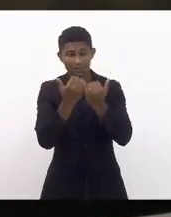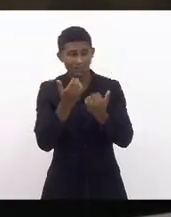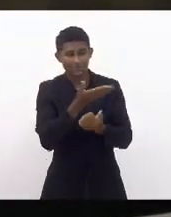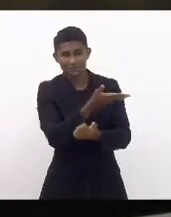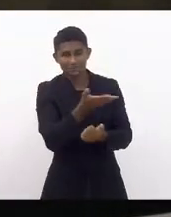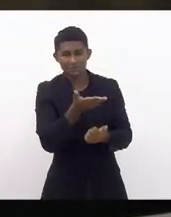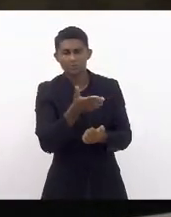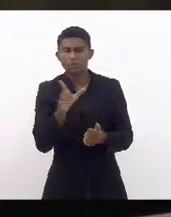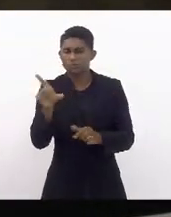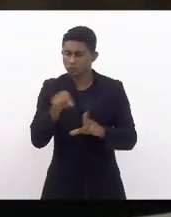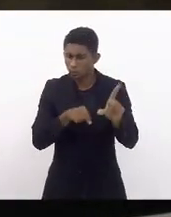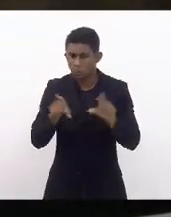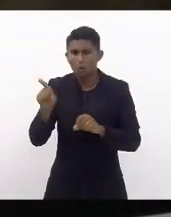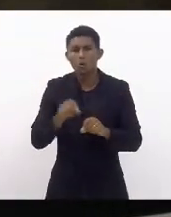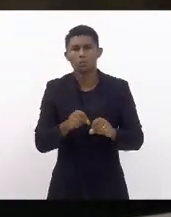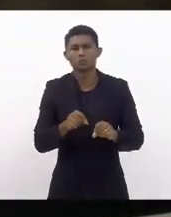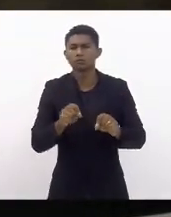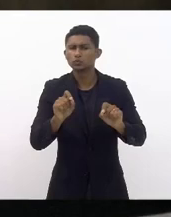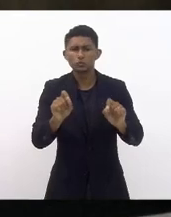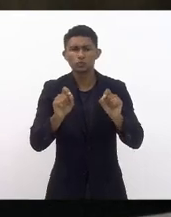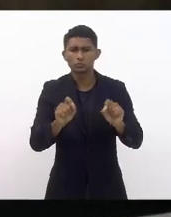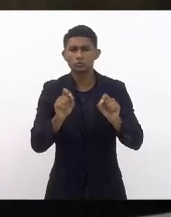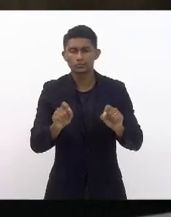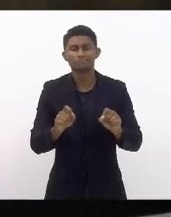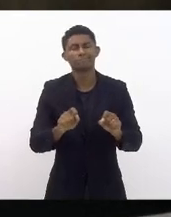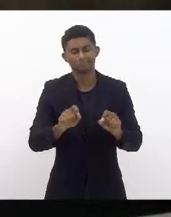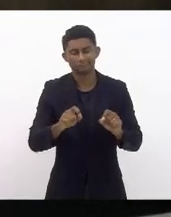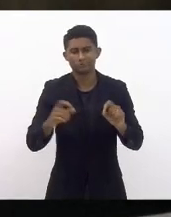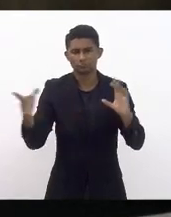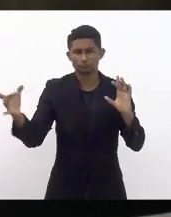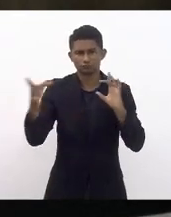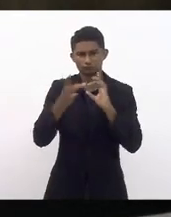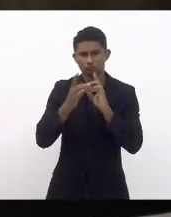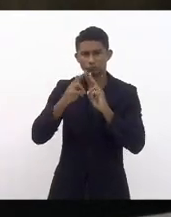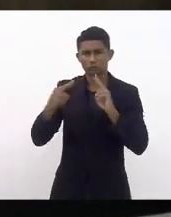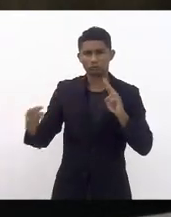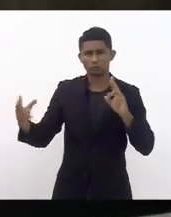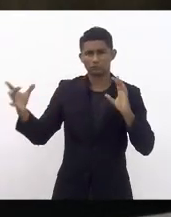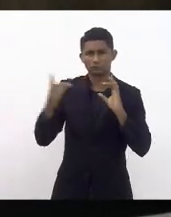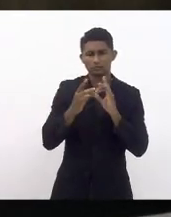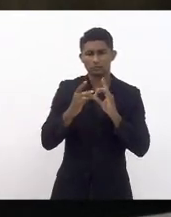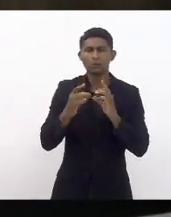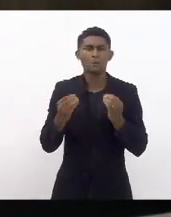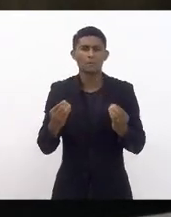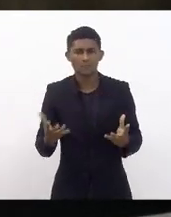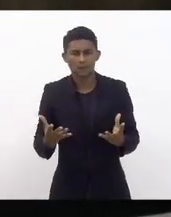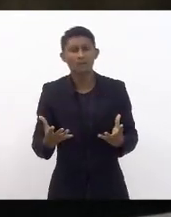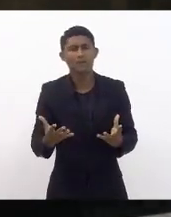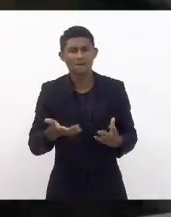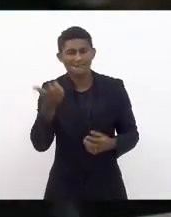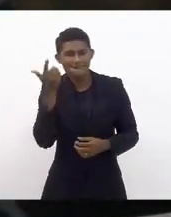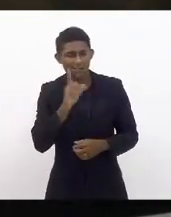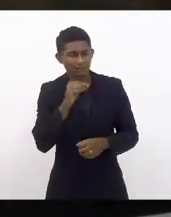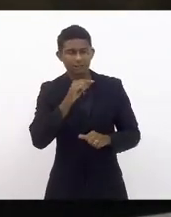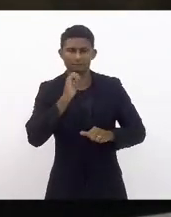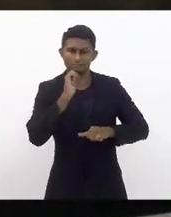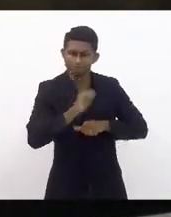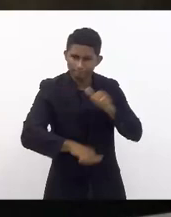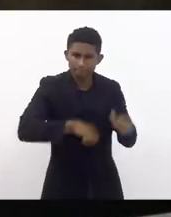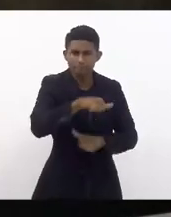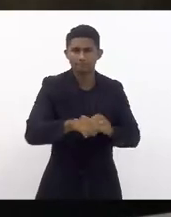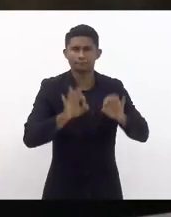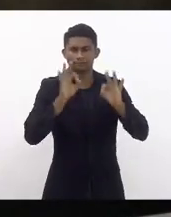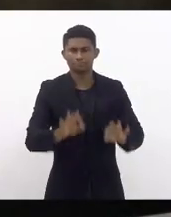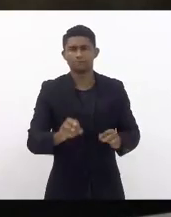escolha de um caminho, que foi o caminho da incorporação pela UERJ, para que se transforme de fato numa